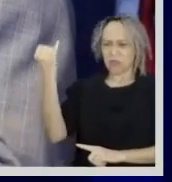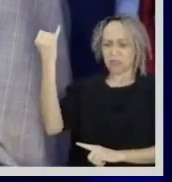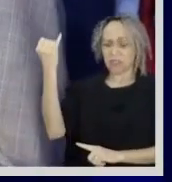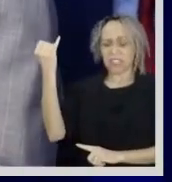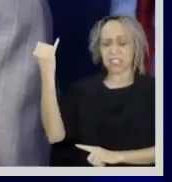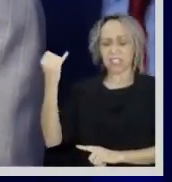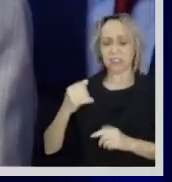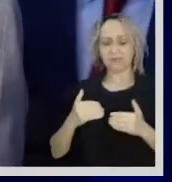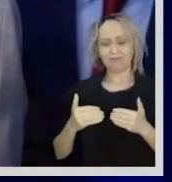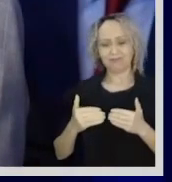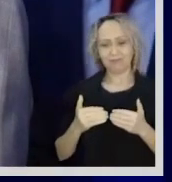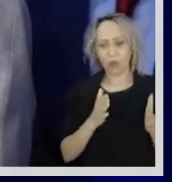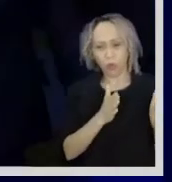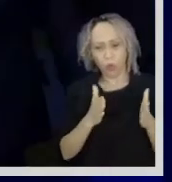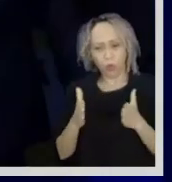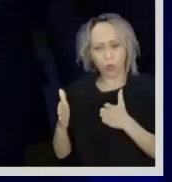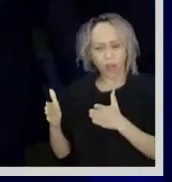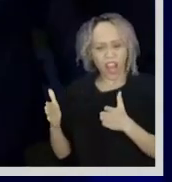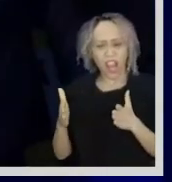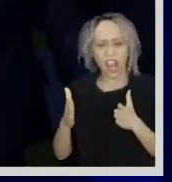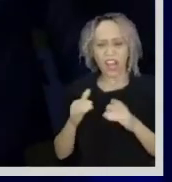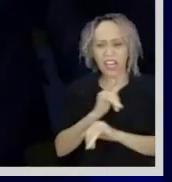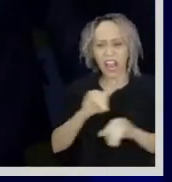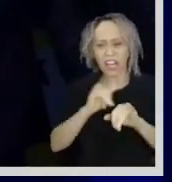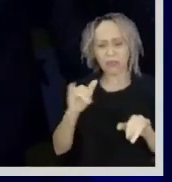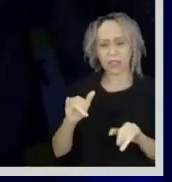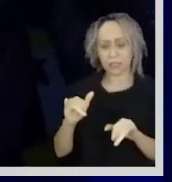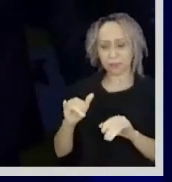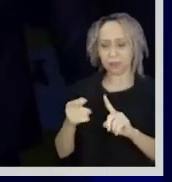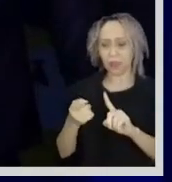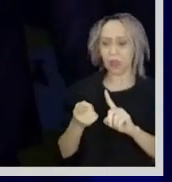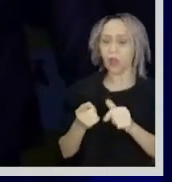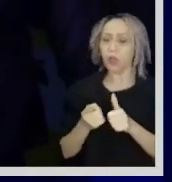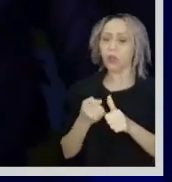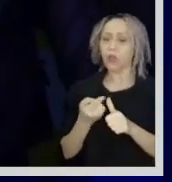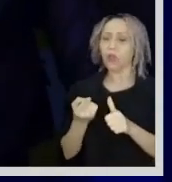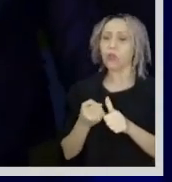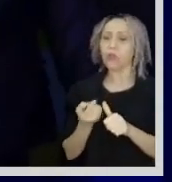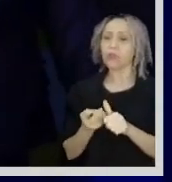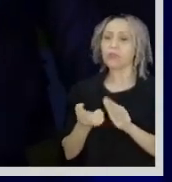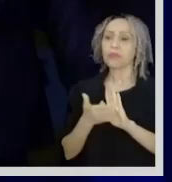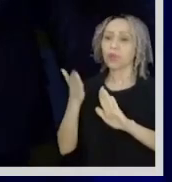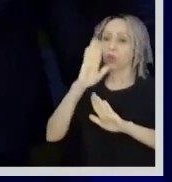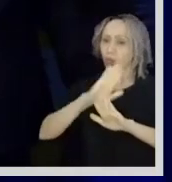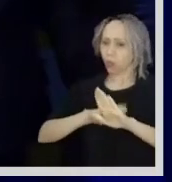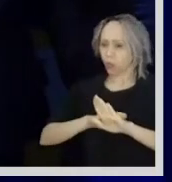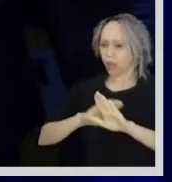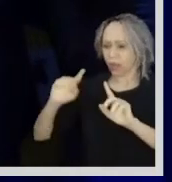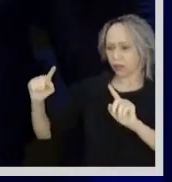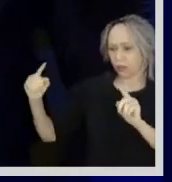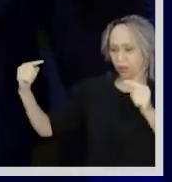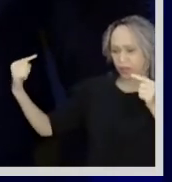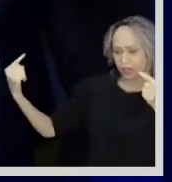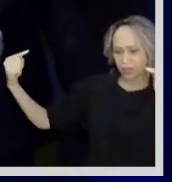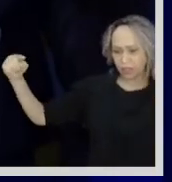que veio aí na segunda quinzena de dezembro, passou, ninguém discutiu muito, né? Passou meio aí desapercebido, mas que faz toda a diferença agora